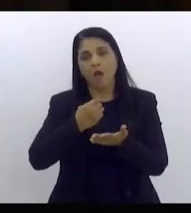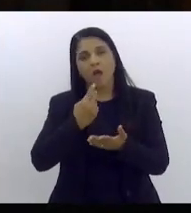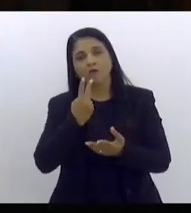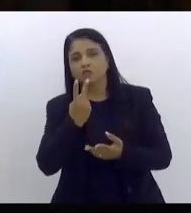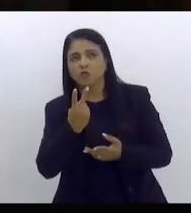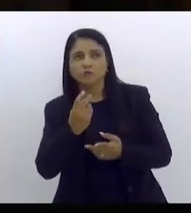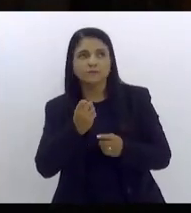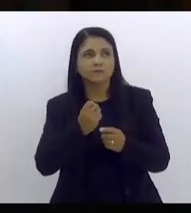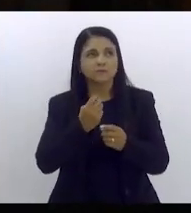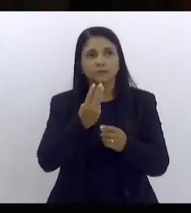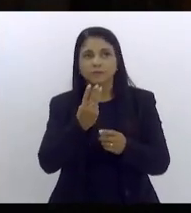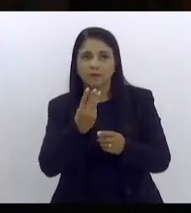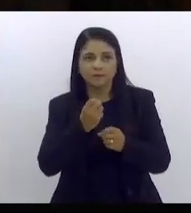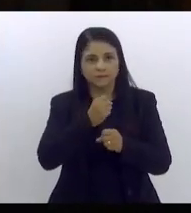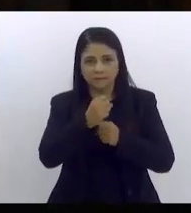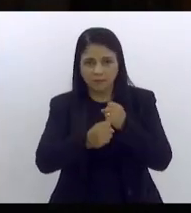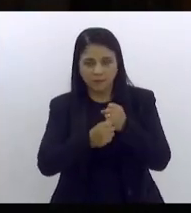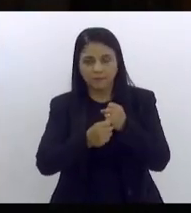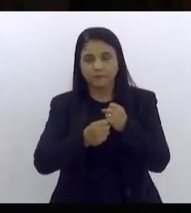não transformar em lei.